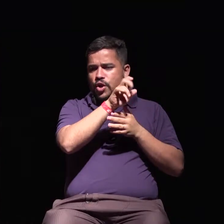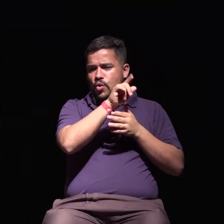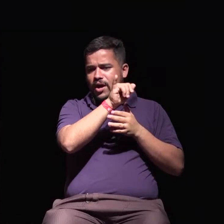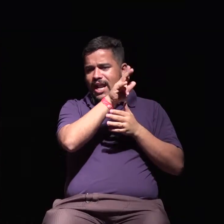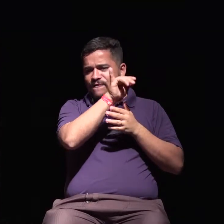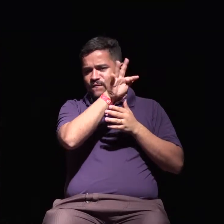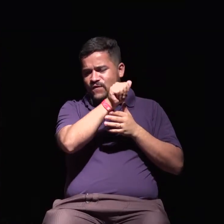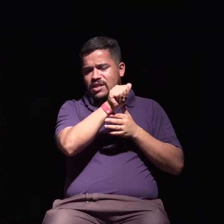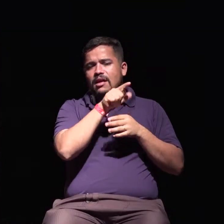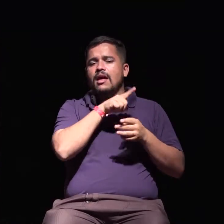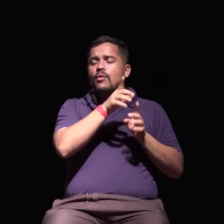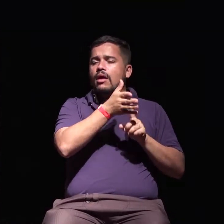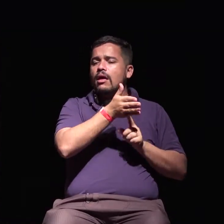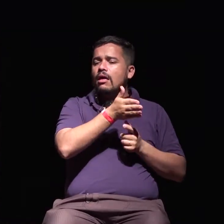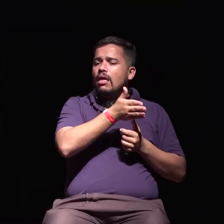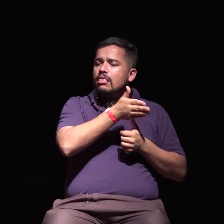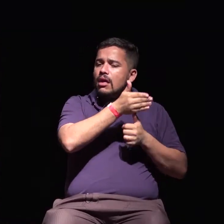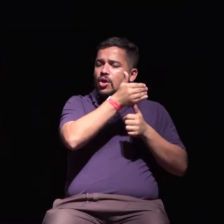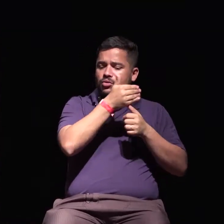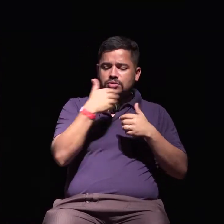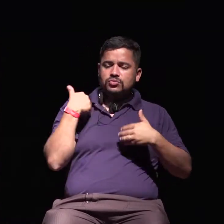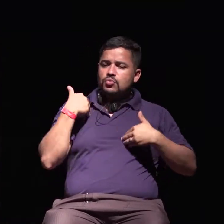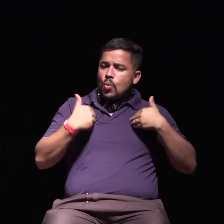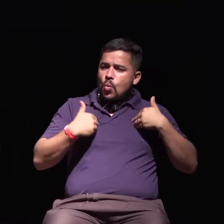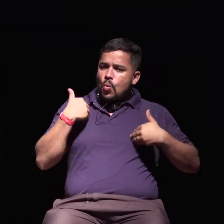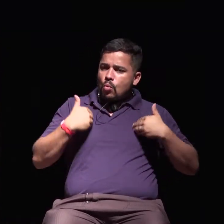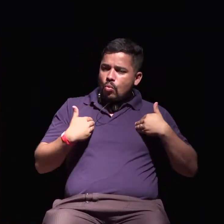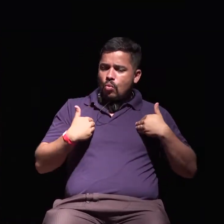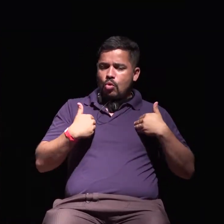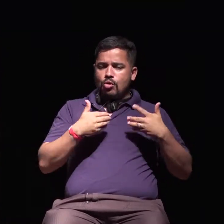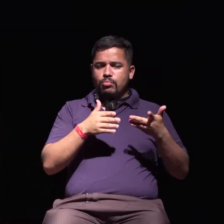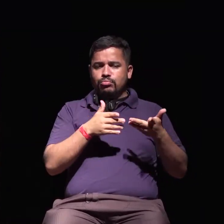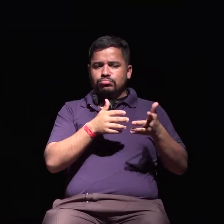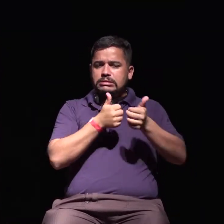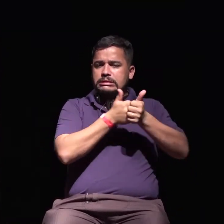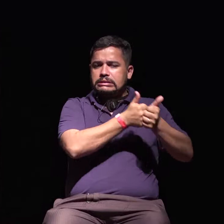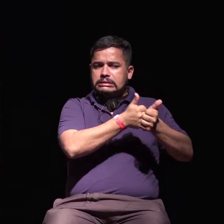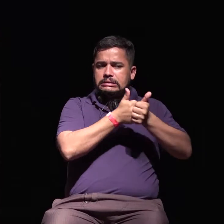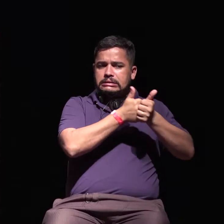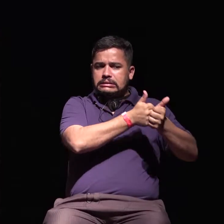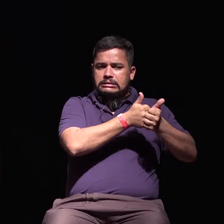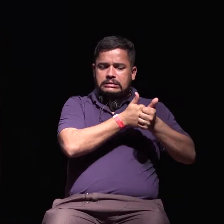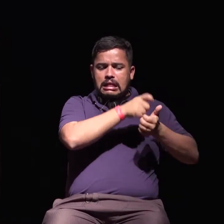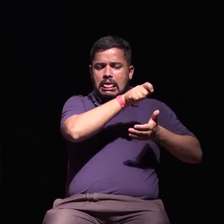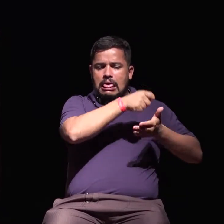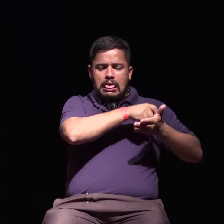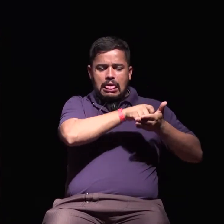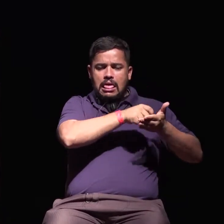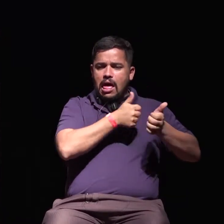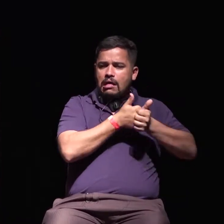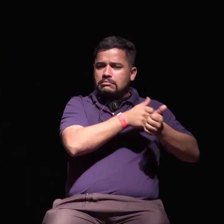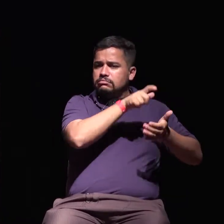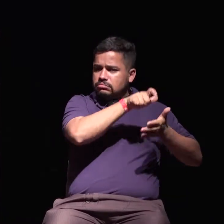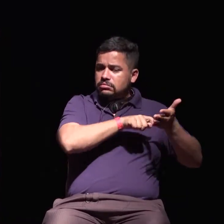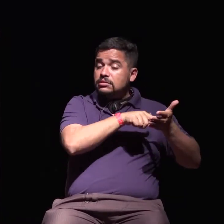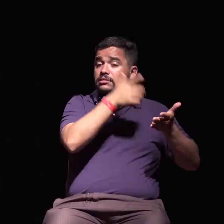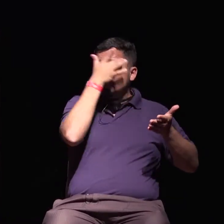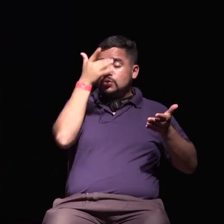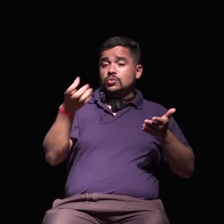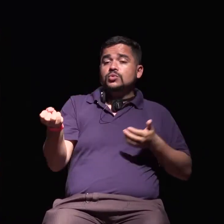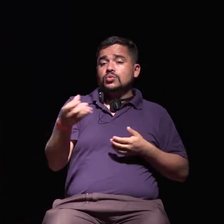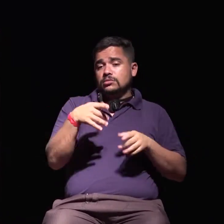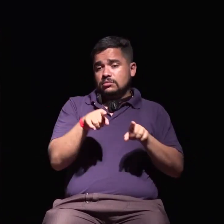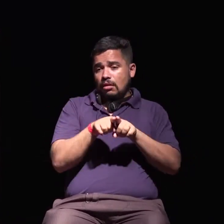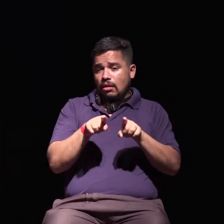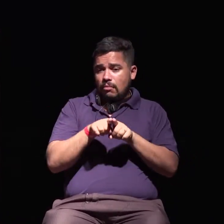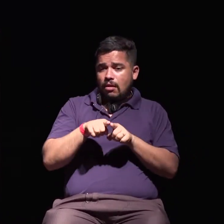uma tecnologia que cria um corpo disciplinado para que se mova segundo as ordens de uma escritura, coreógrafos da nova vanguarda da